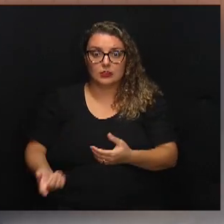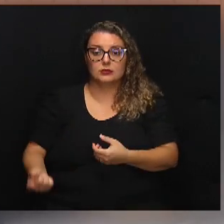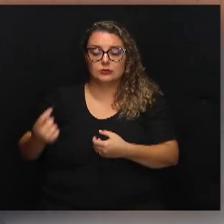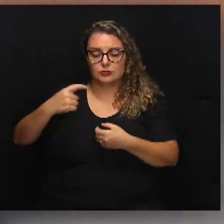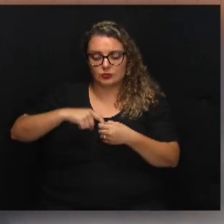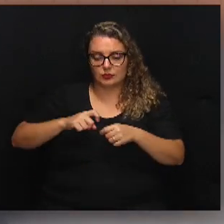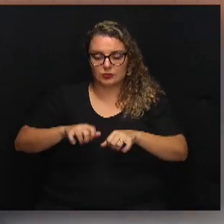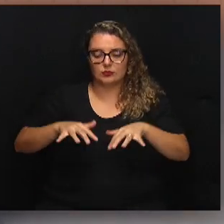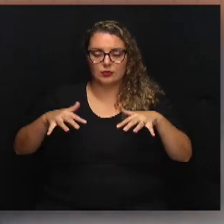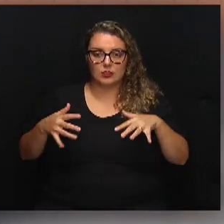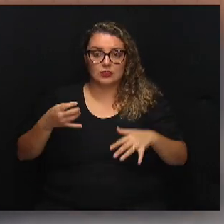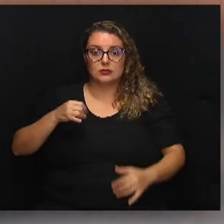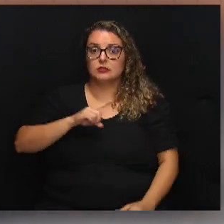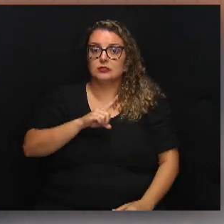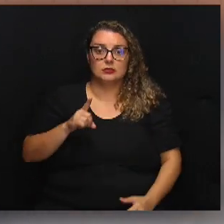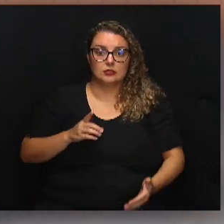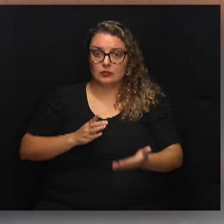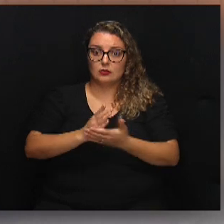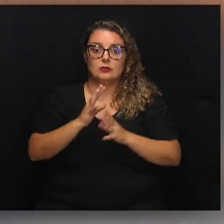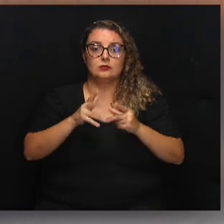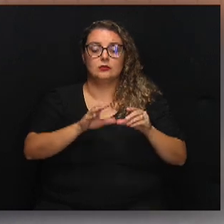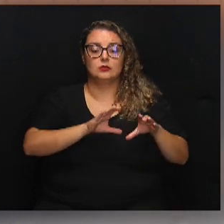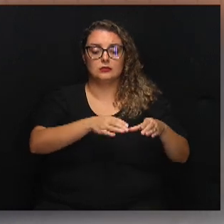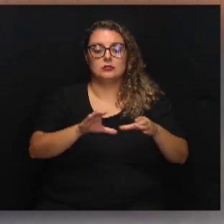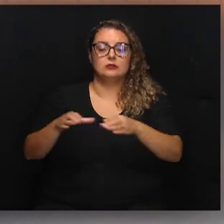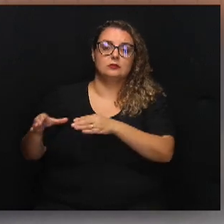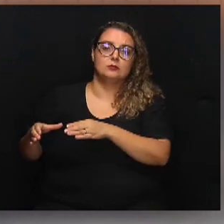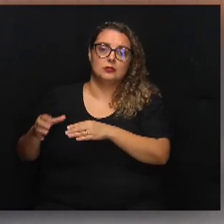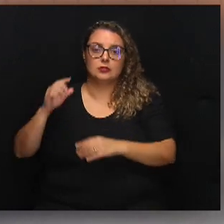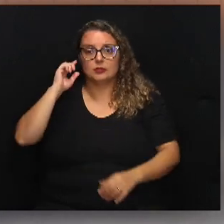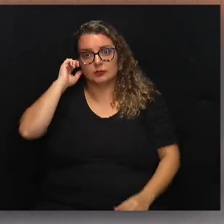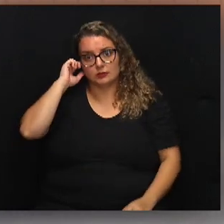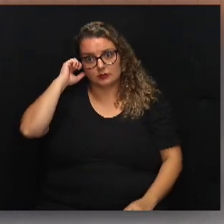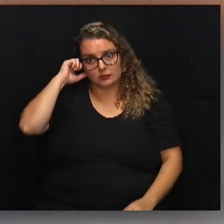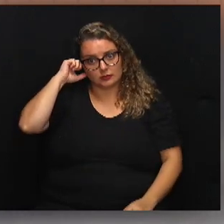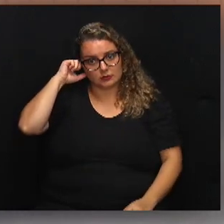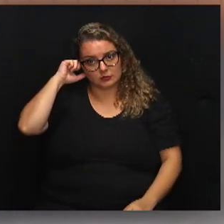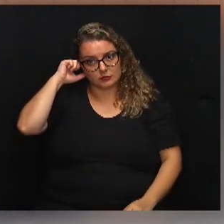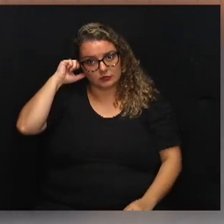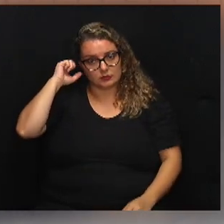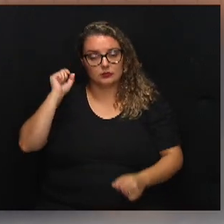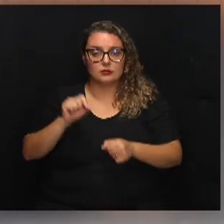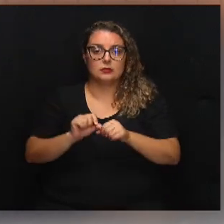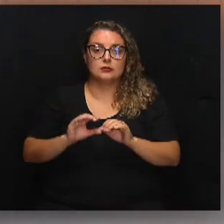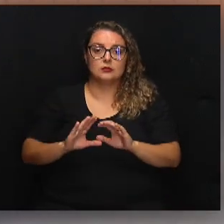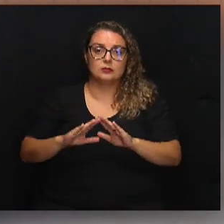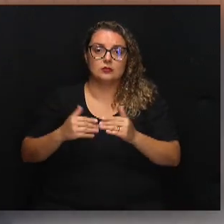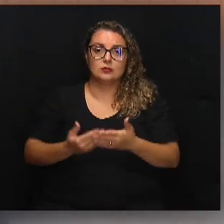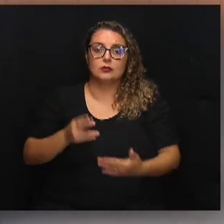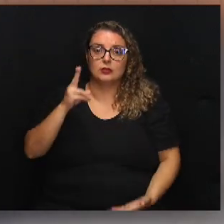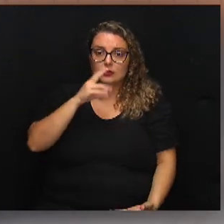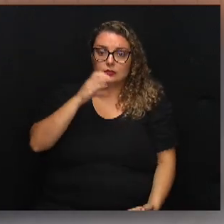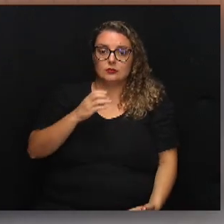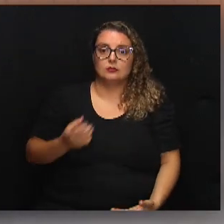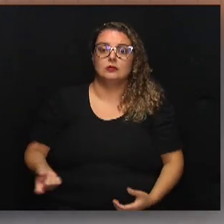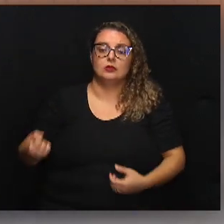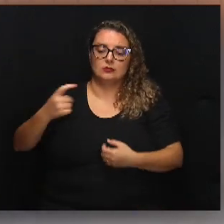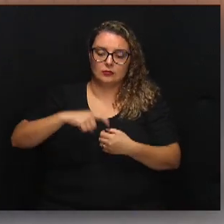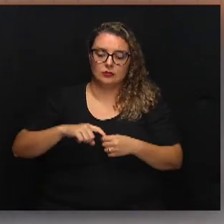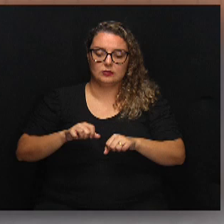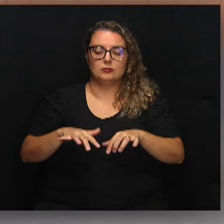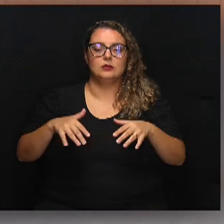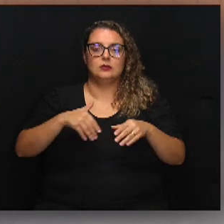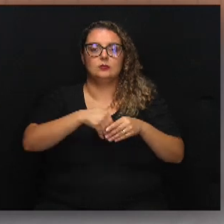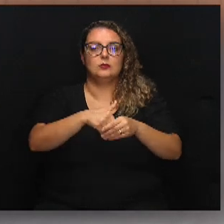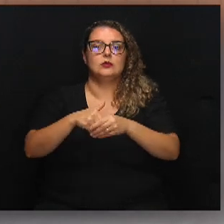Se não passou ainda em todas as comissões, nós faremos um requerimento de urgência desse projeto para trazer para votação no plenário.